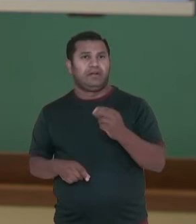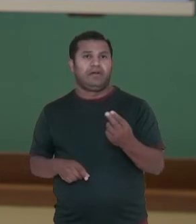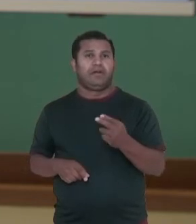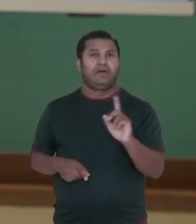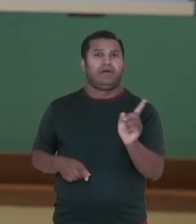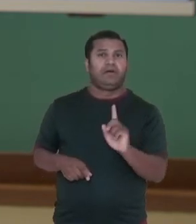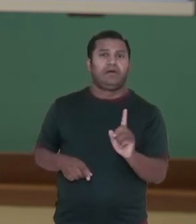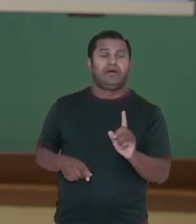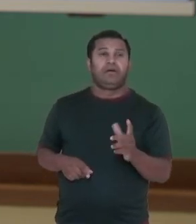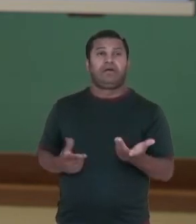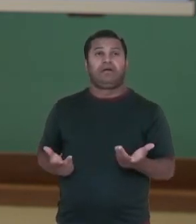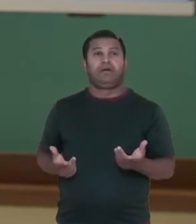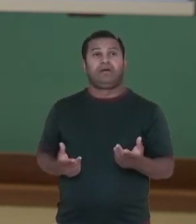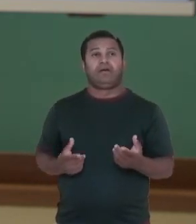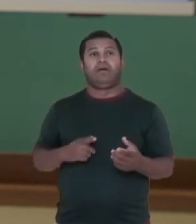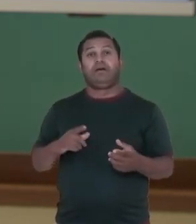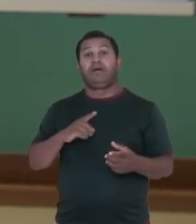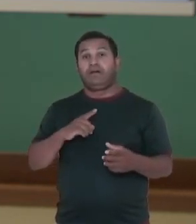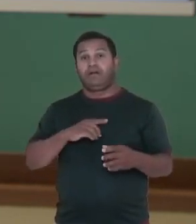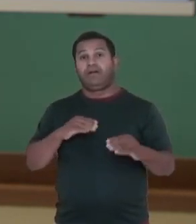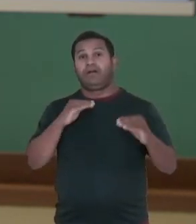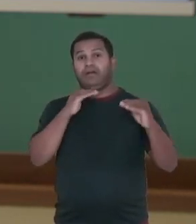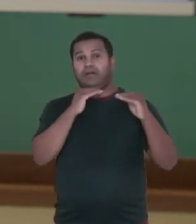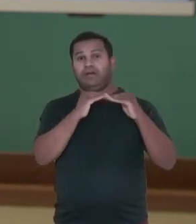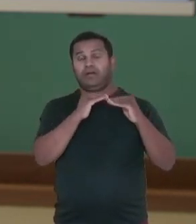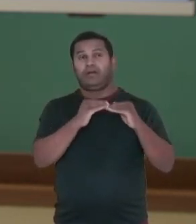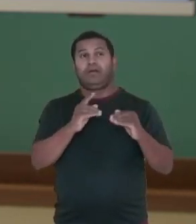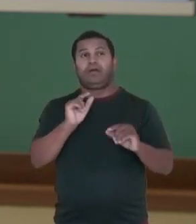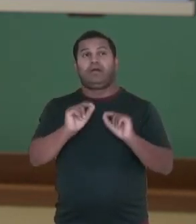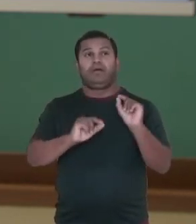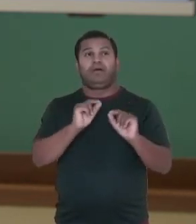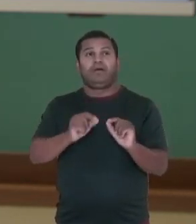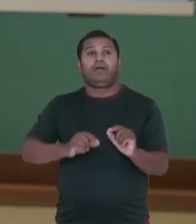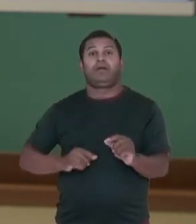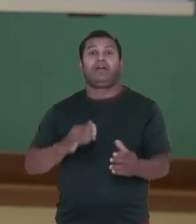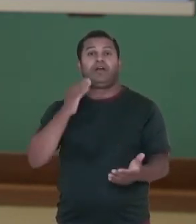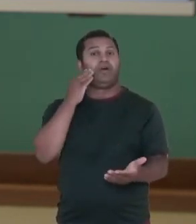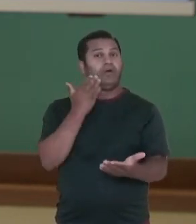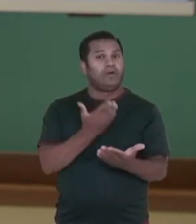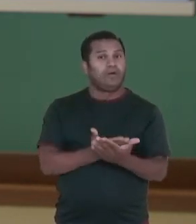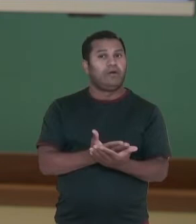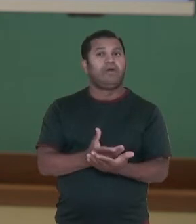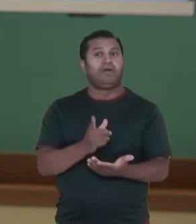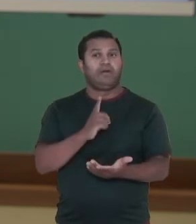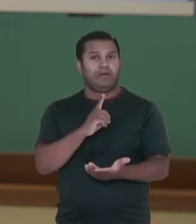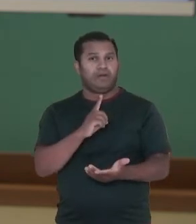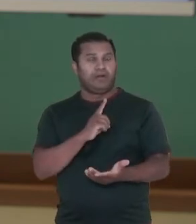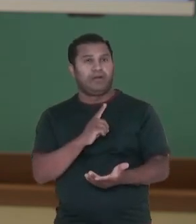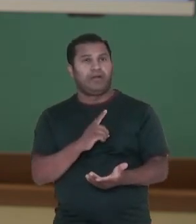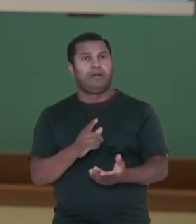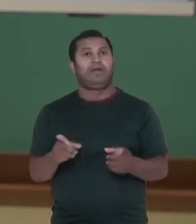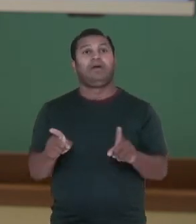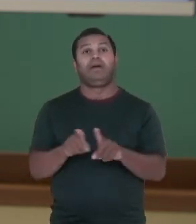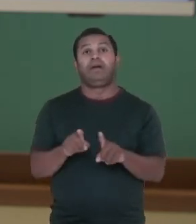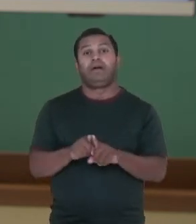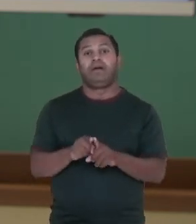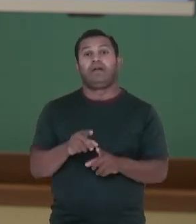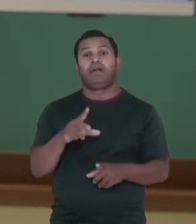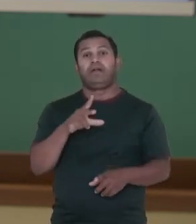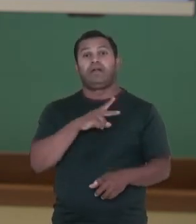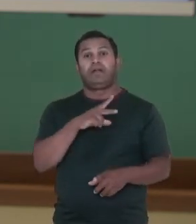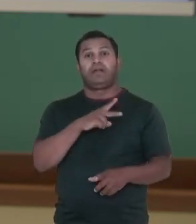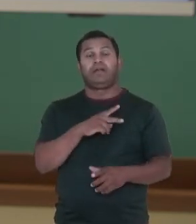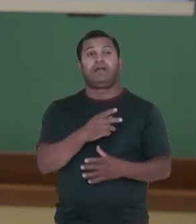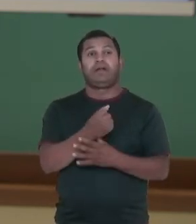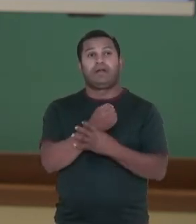a confidencialidade, privacidade e autonomia. Digamos que naquele aconselhamento genético dê 50% de chance de eu